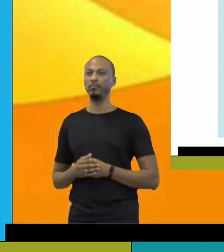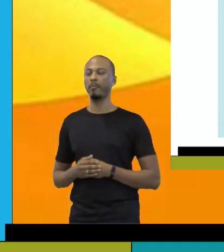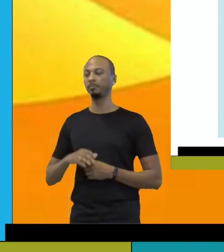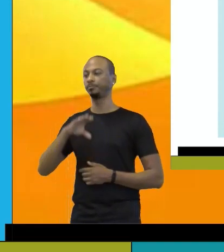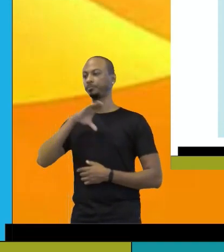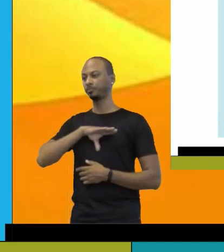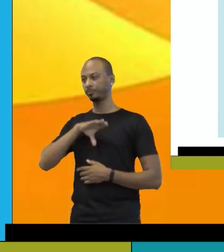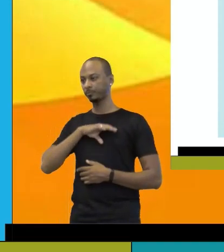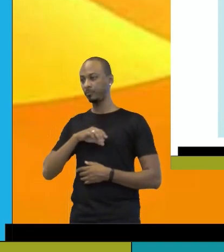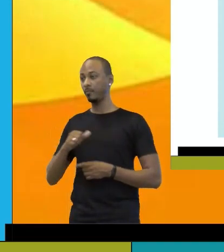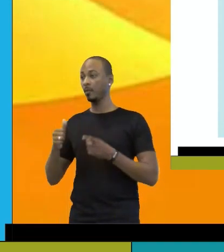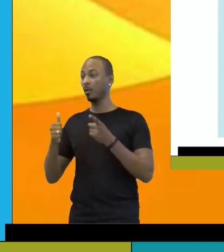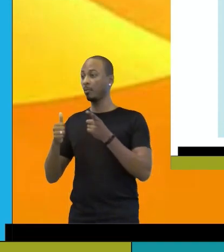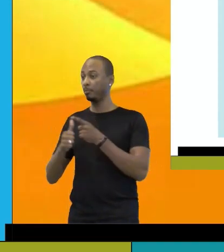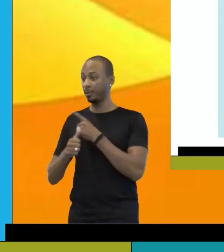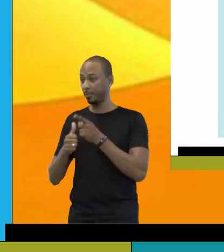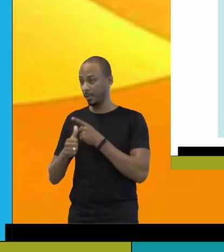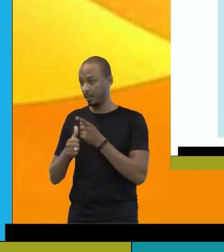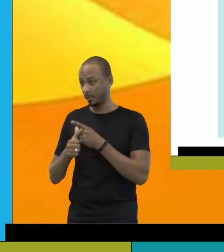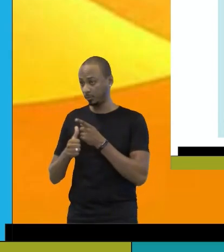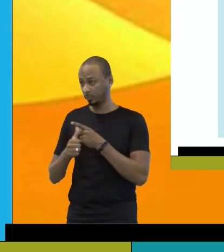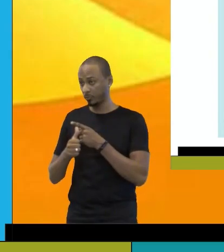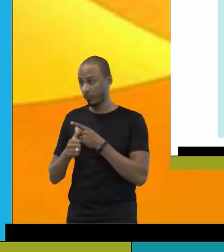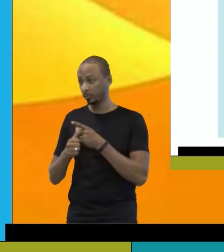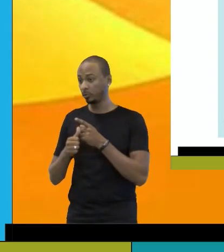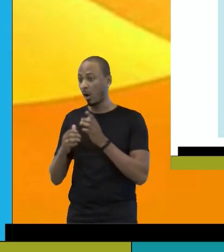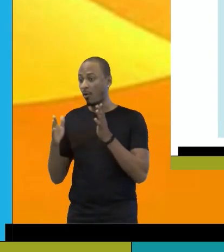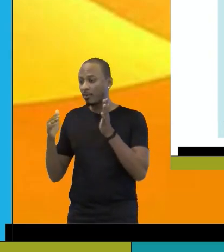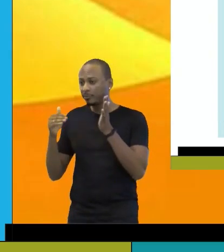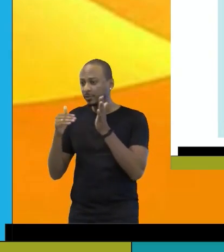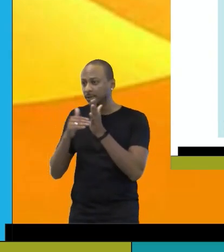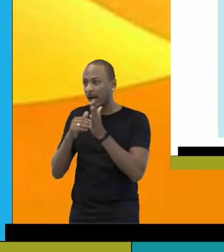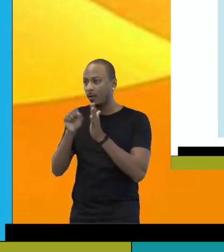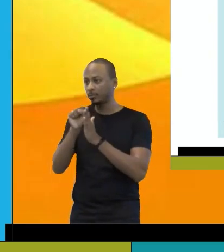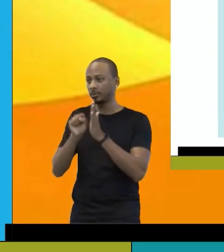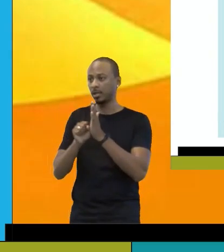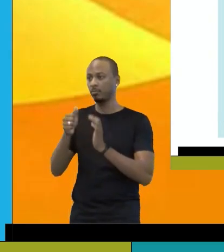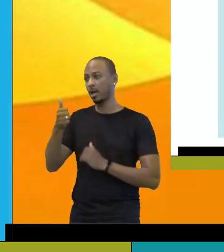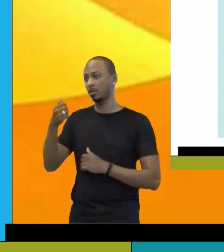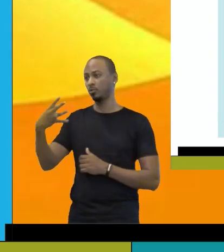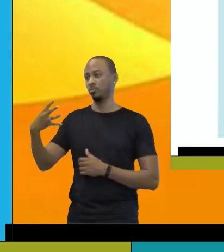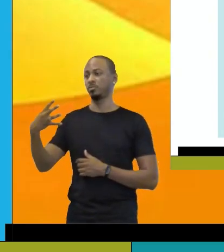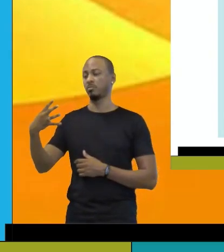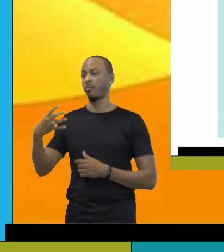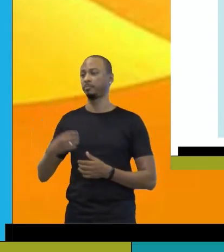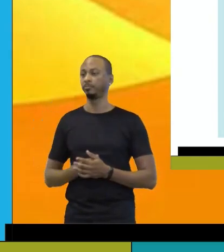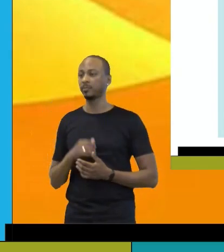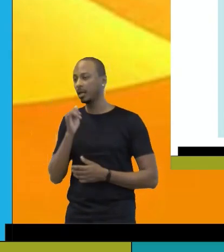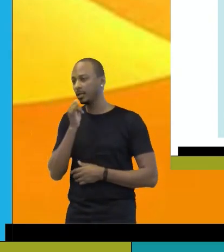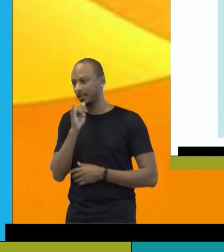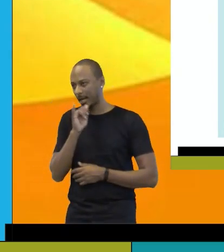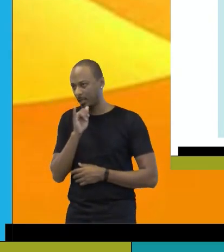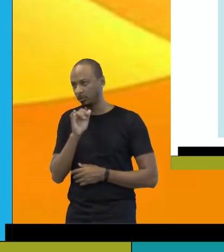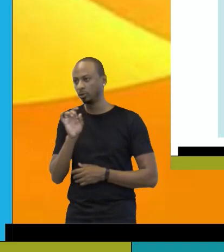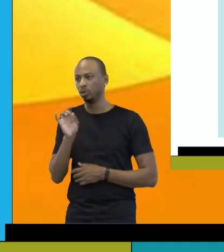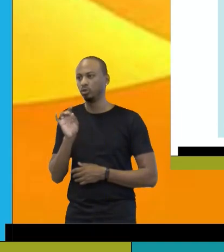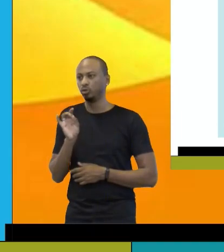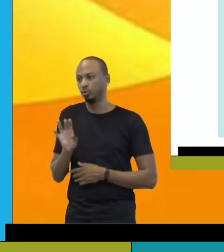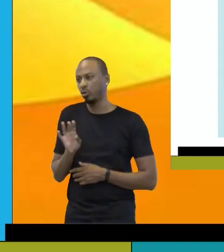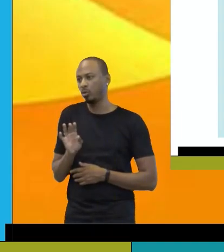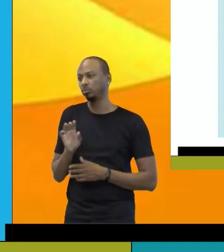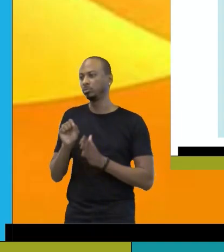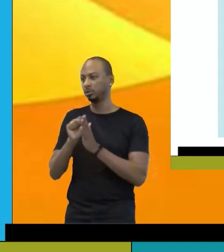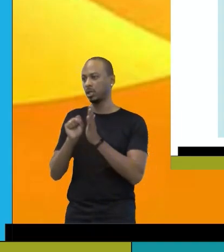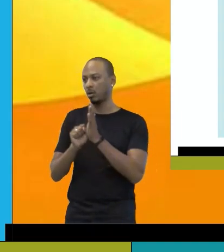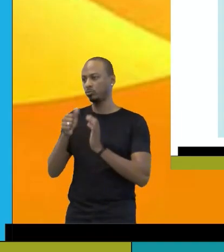Estado moderno ainda no final do século XIV. Porém, entre a unificação portuguesa e a